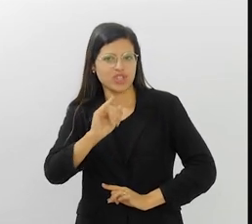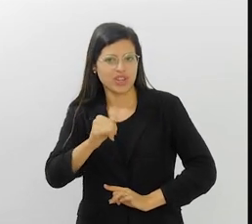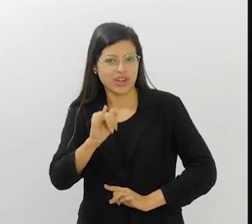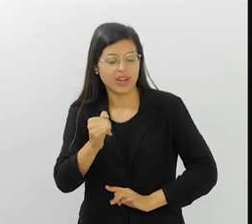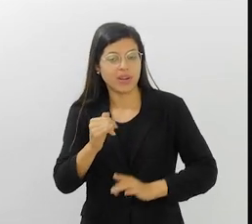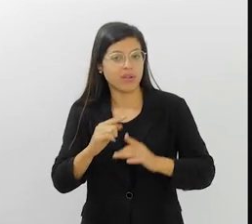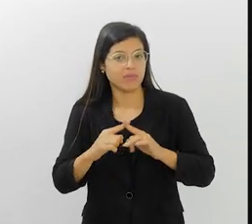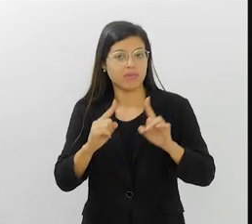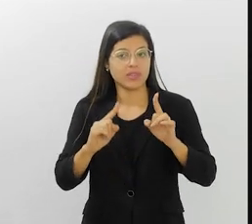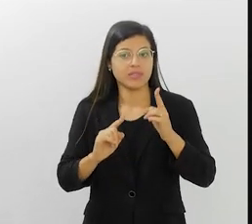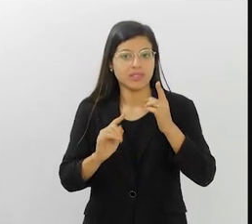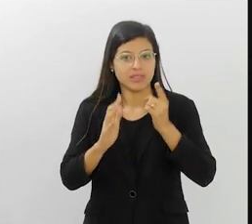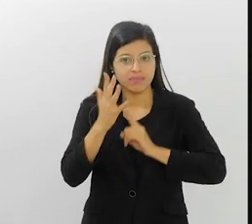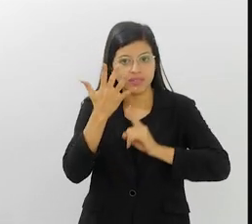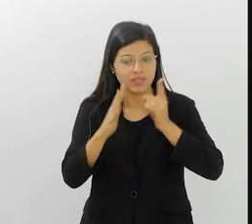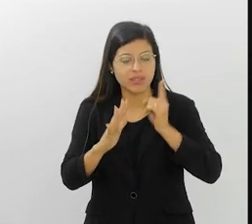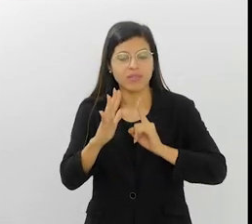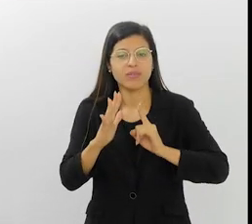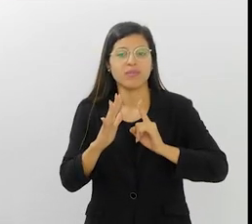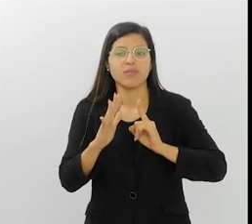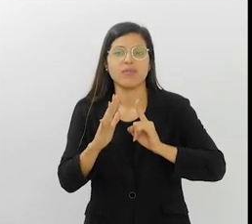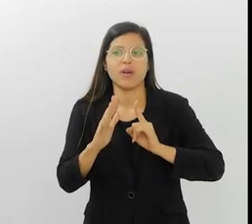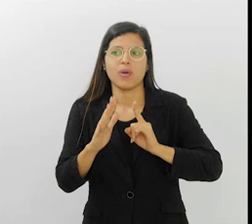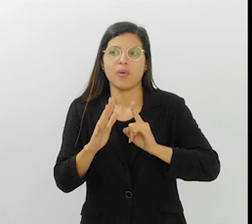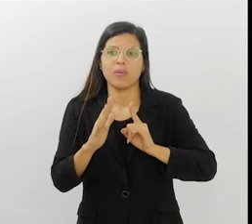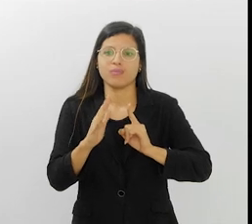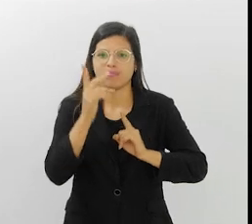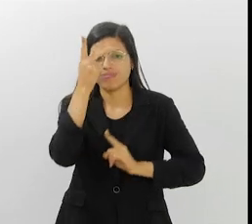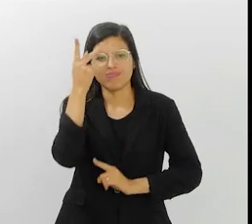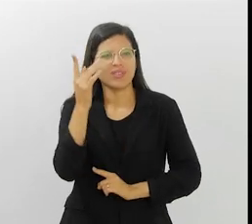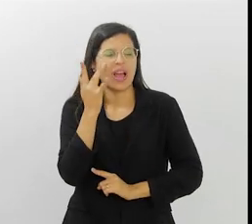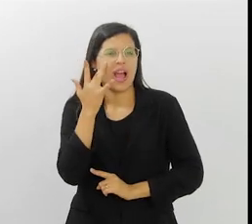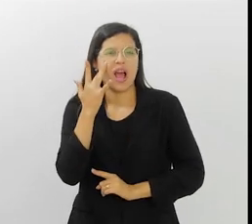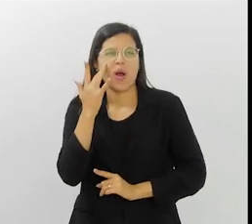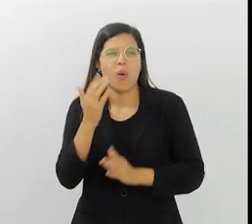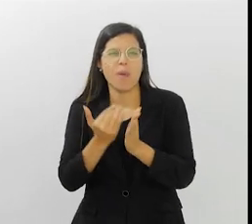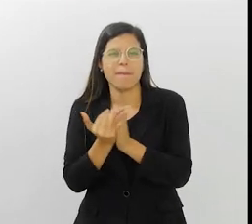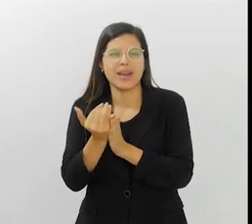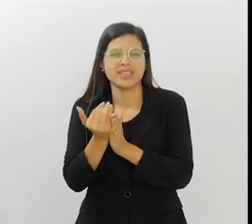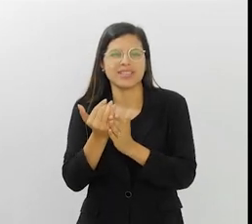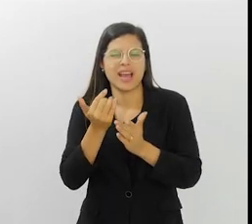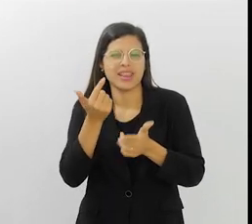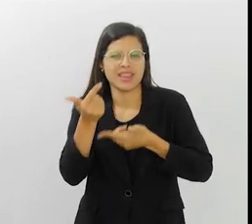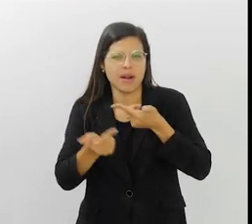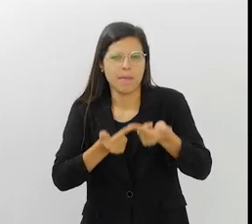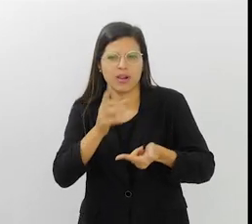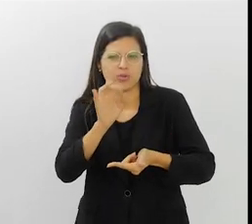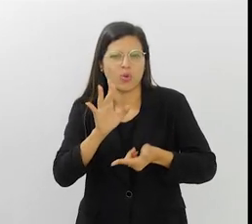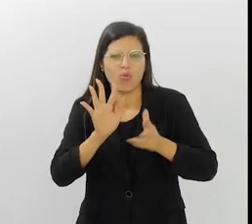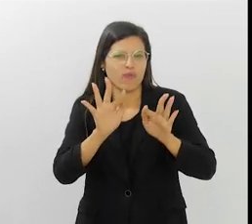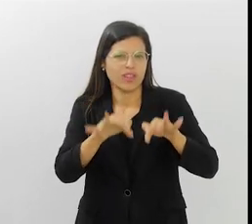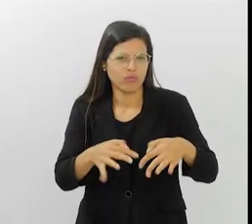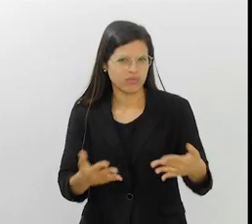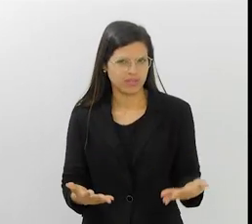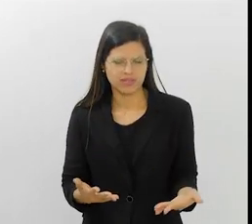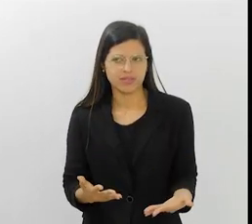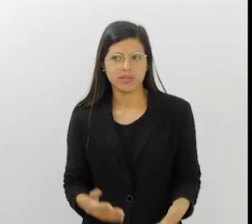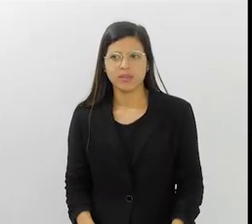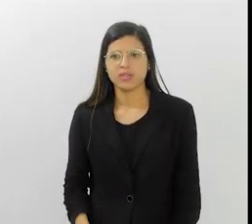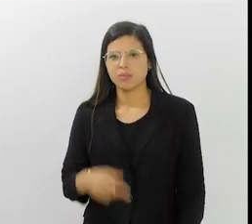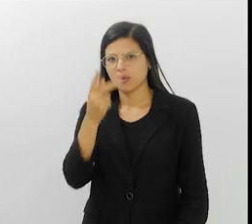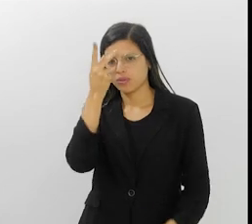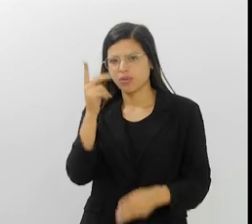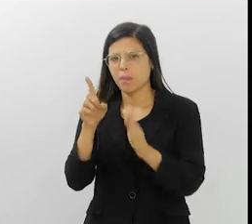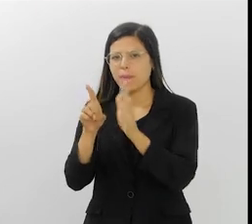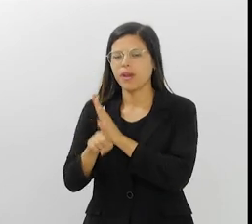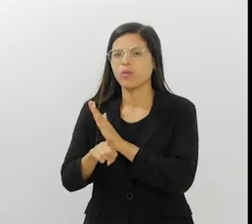já começa outro. Né? As pessoas acham que a gente começa a trabalhar só no finalzinho, né? Só no finalzinho. Eu costumo dizer aqui que muitas